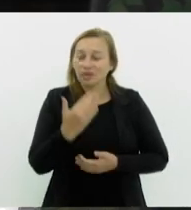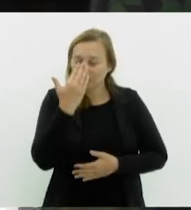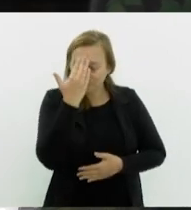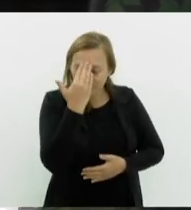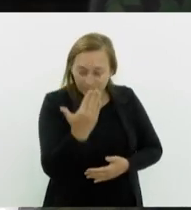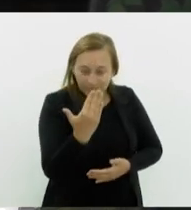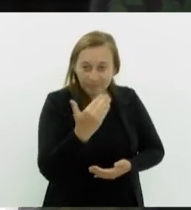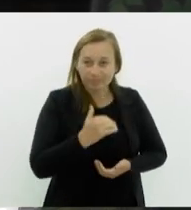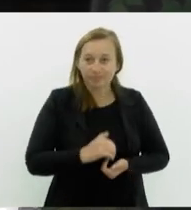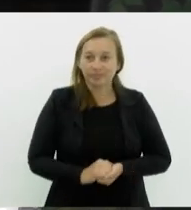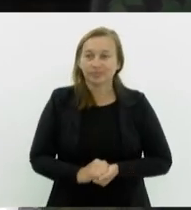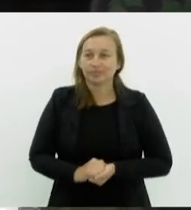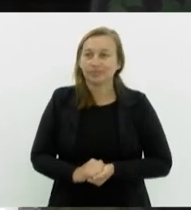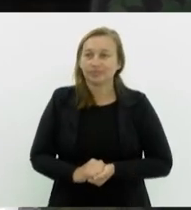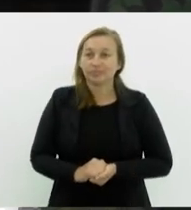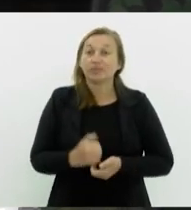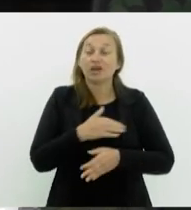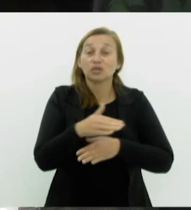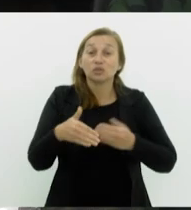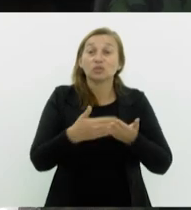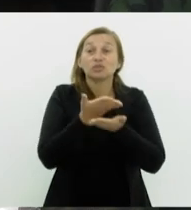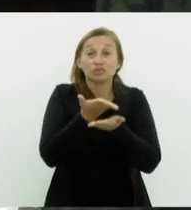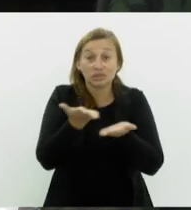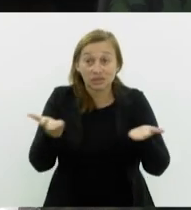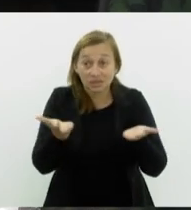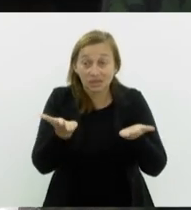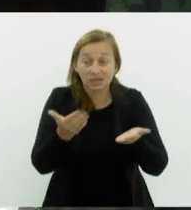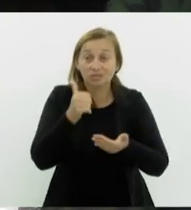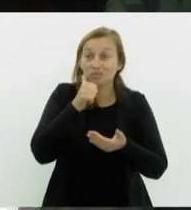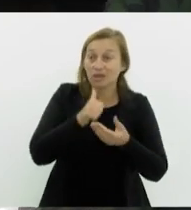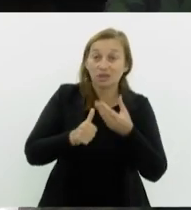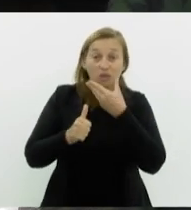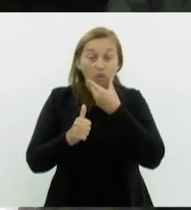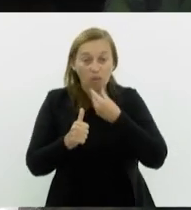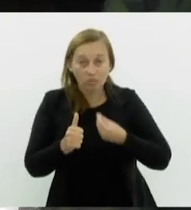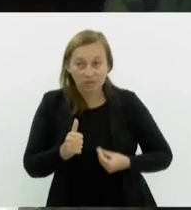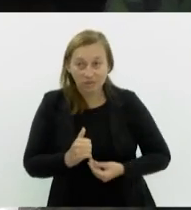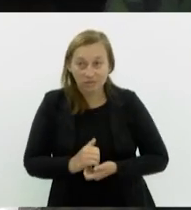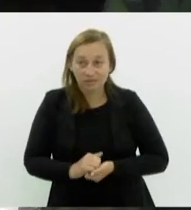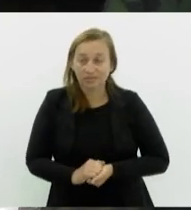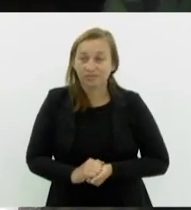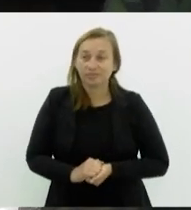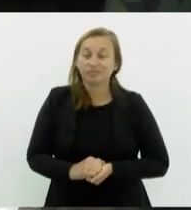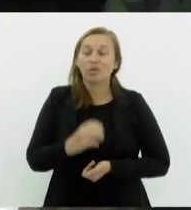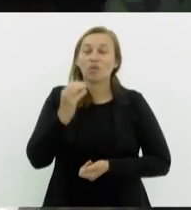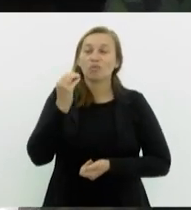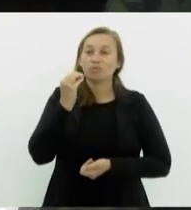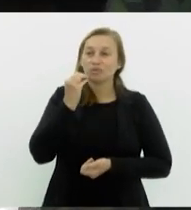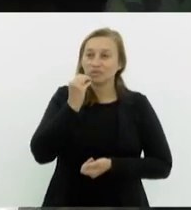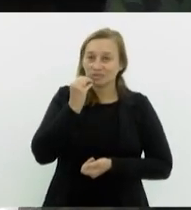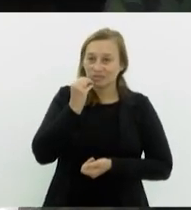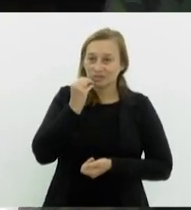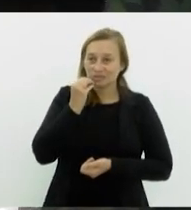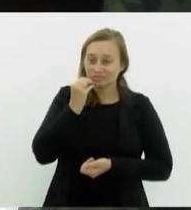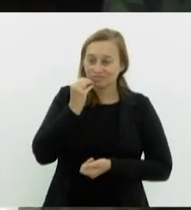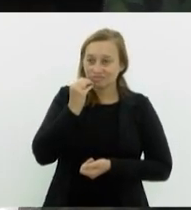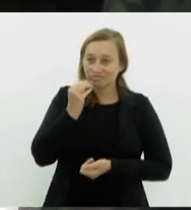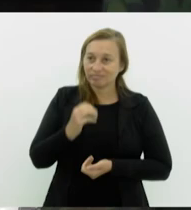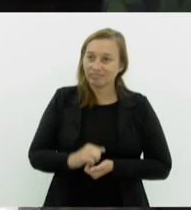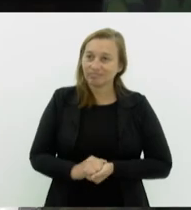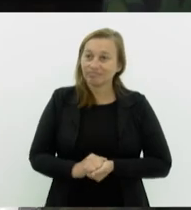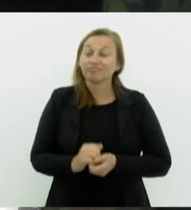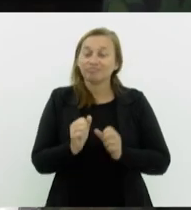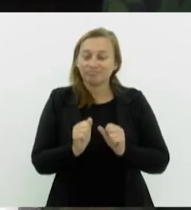obrigado a todos, né, e a todas, pela oportunidade de